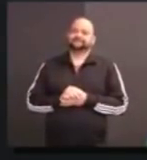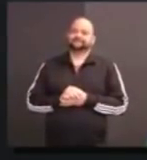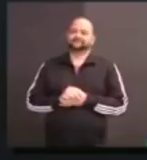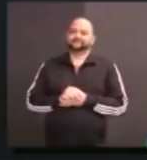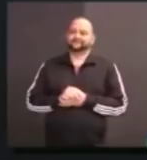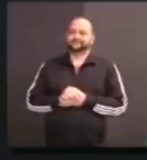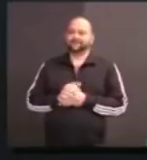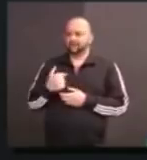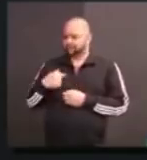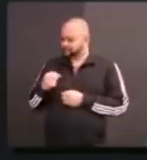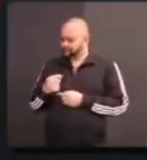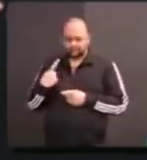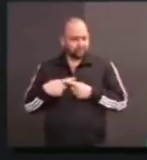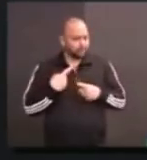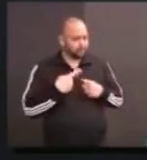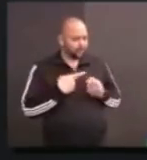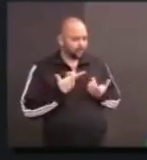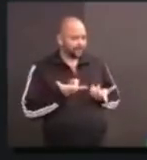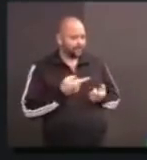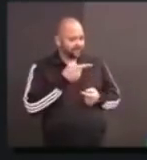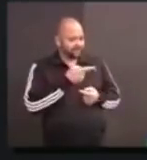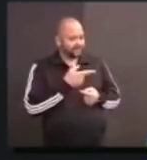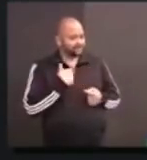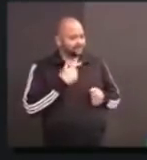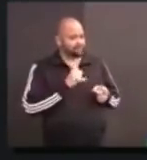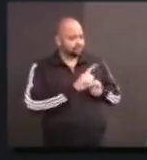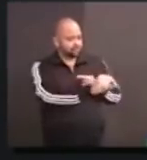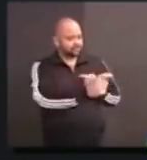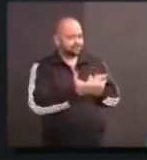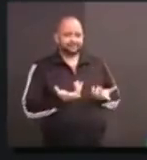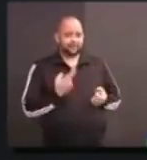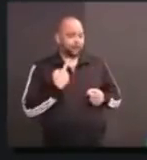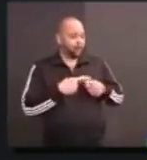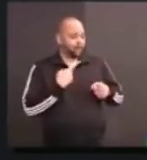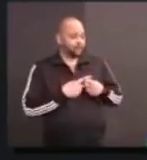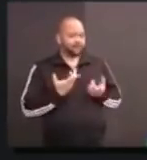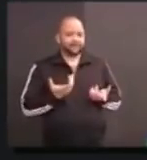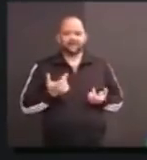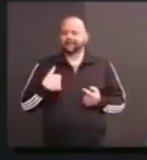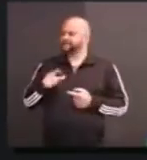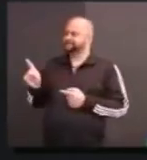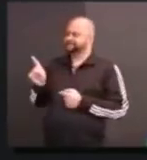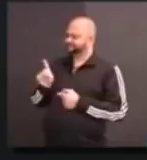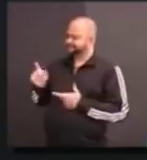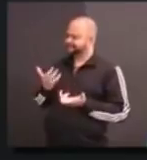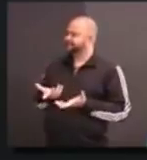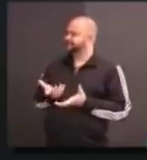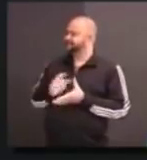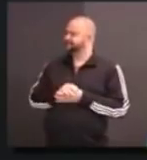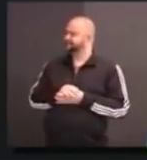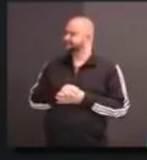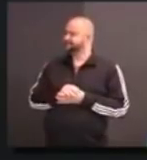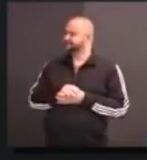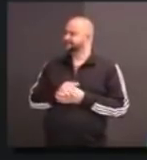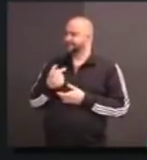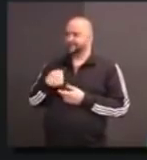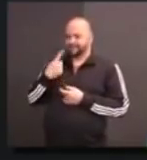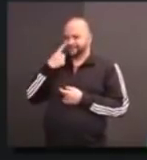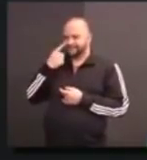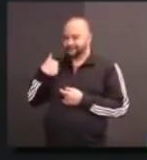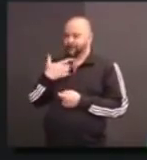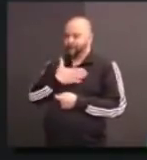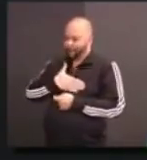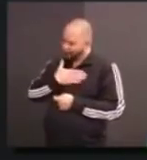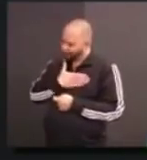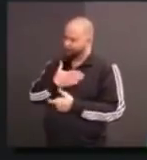Eu estou indo embora. Mas por que, Benedito, você está indo embora? Não, eu... Olha, eu gosto